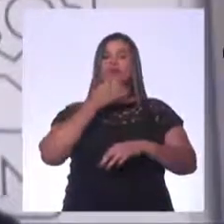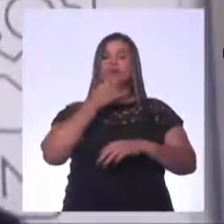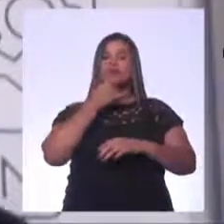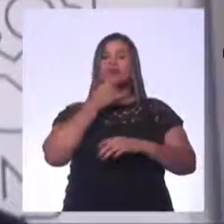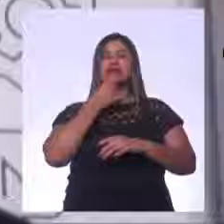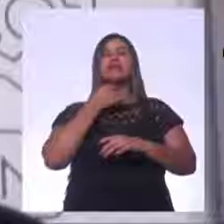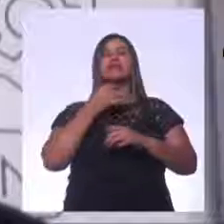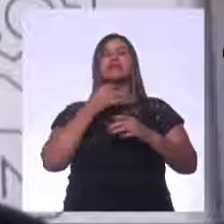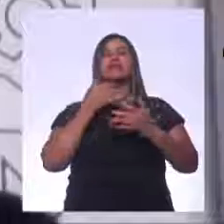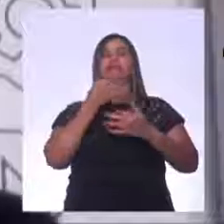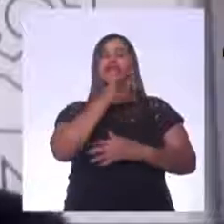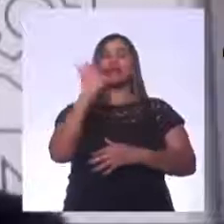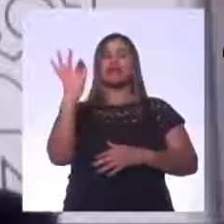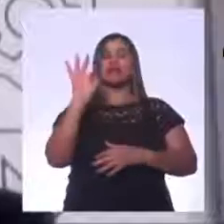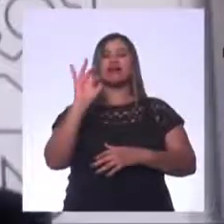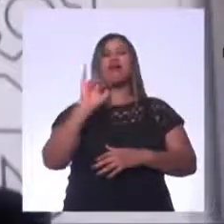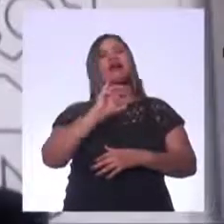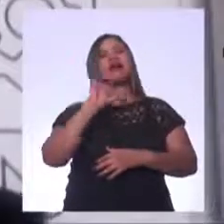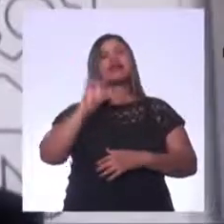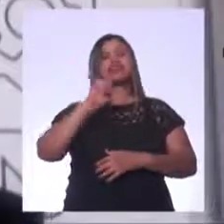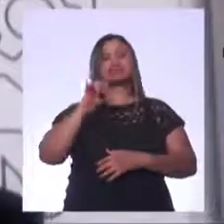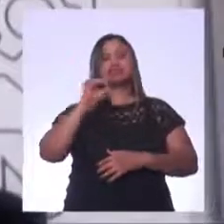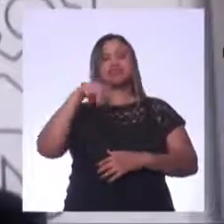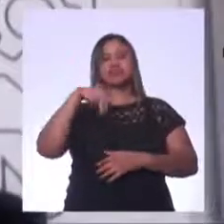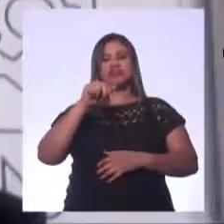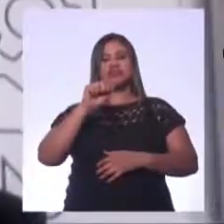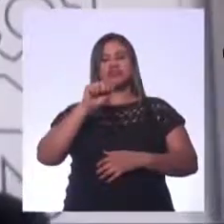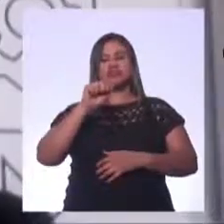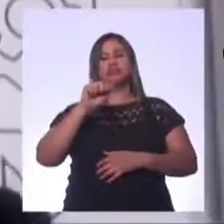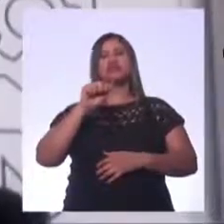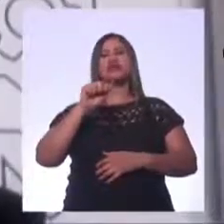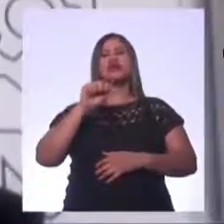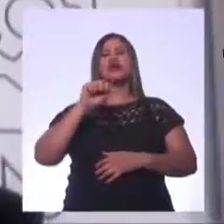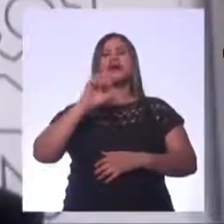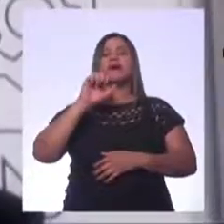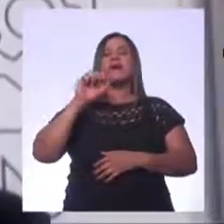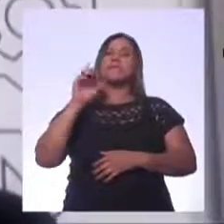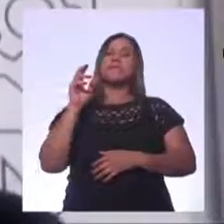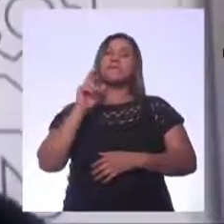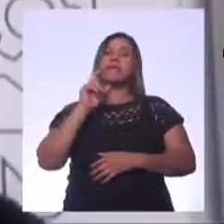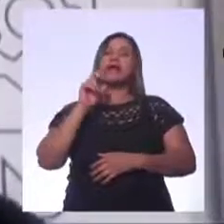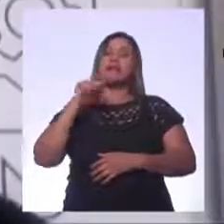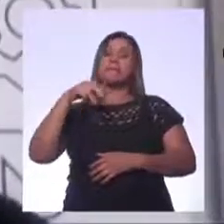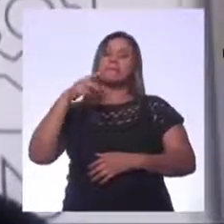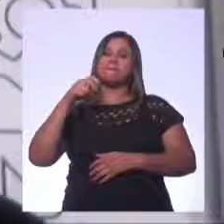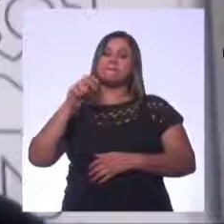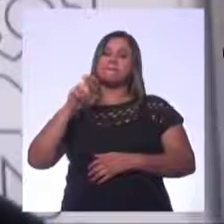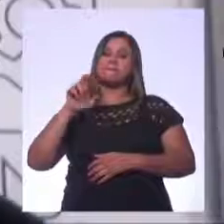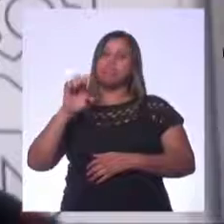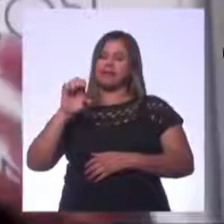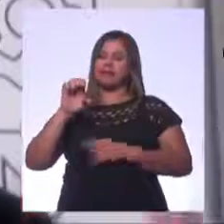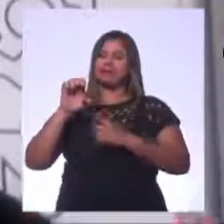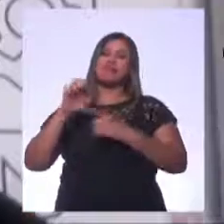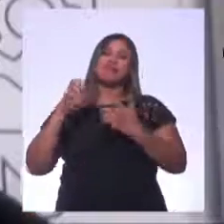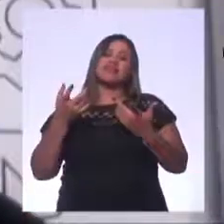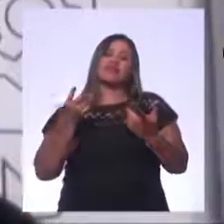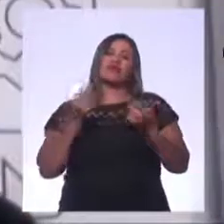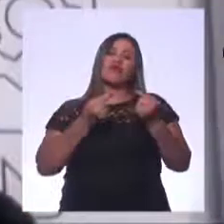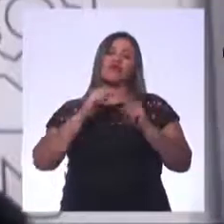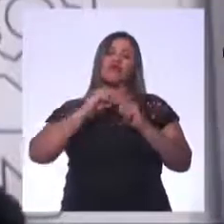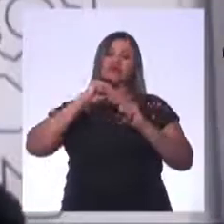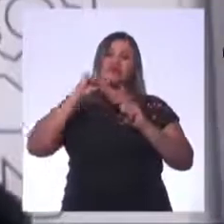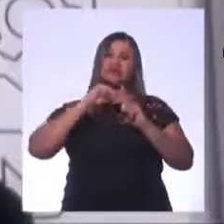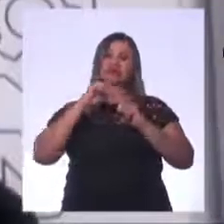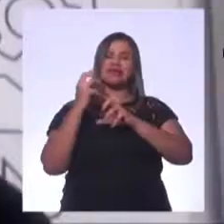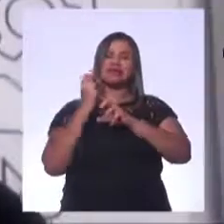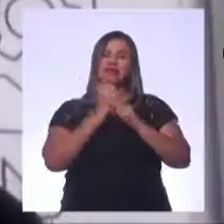a unidade de medida utilizada para medir a corrente elétrica é o ampere. E aí a gente fica agora com